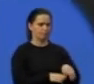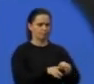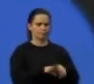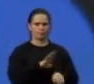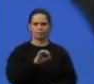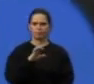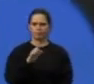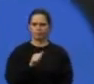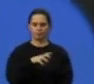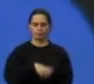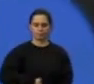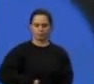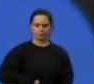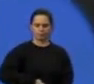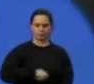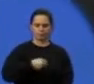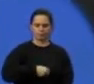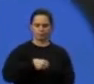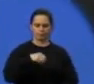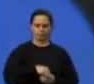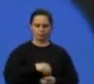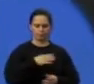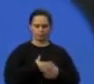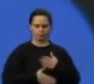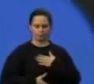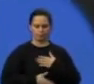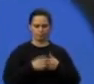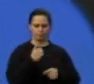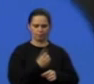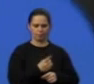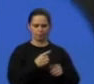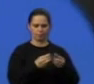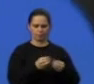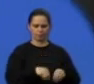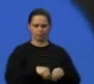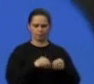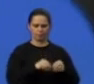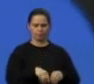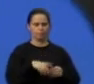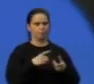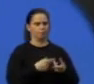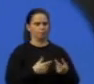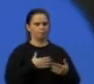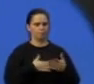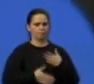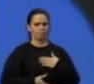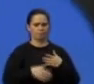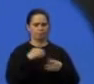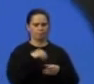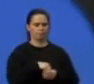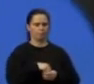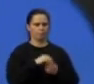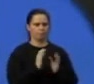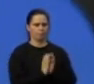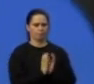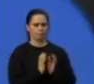bala, penetra no corpo determina o grau de dano e lesão no tecido e no órgão